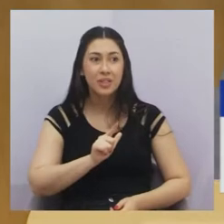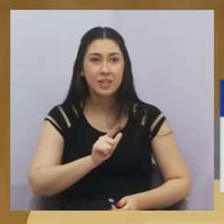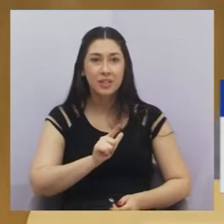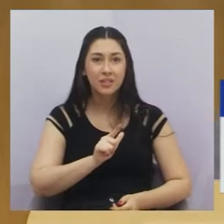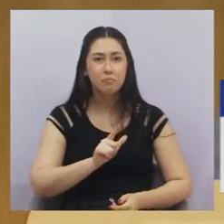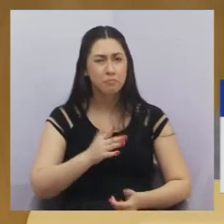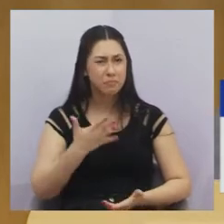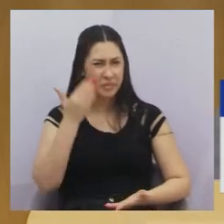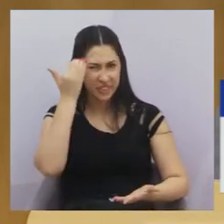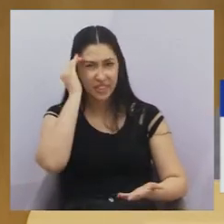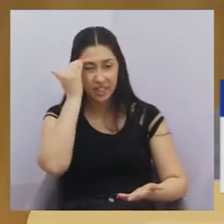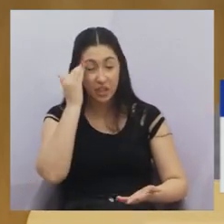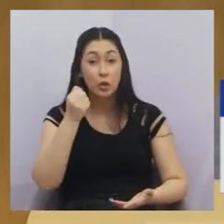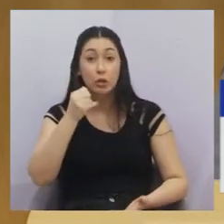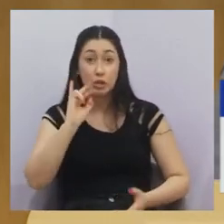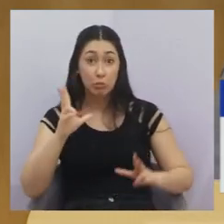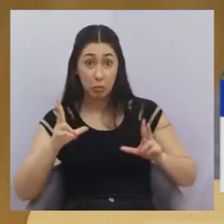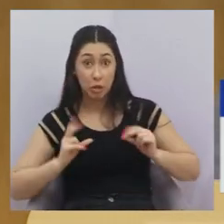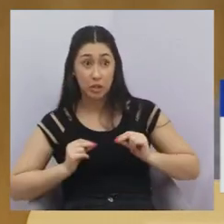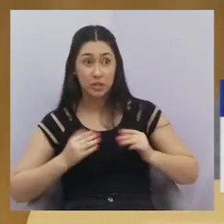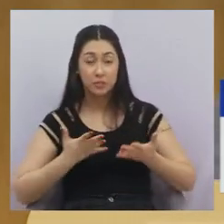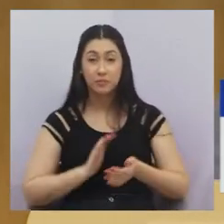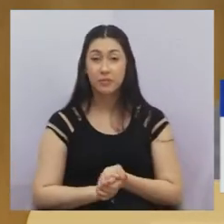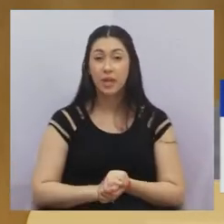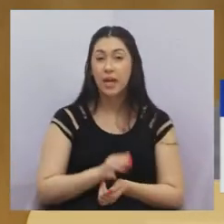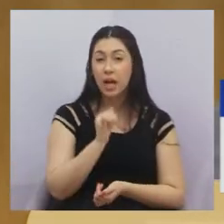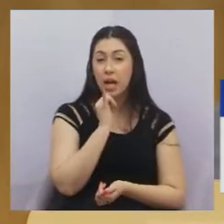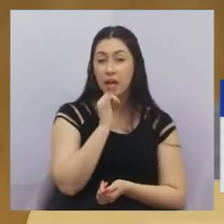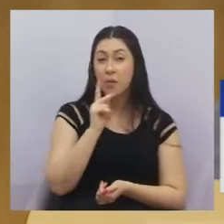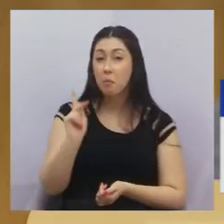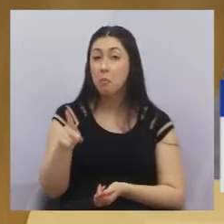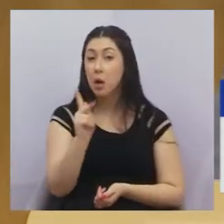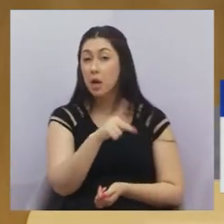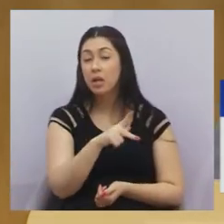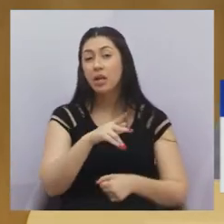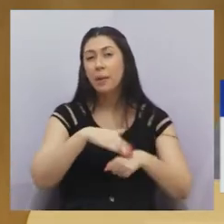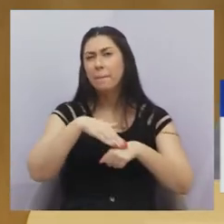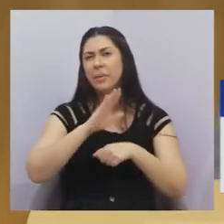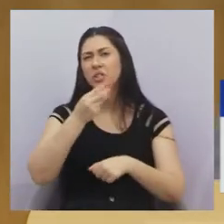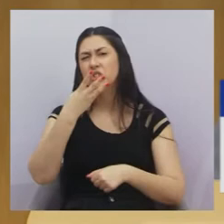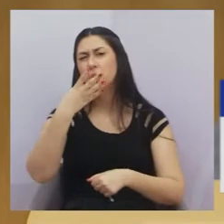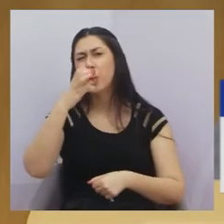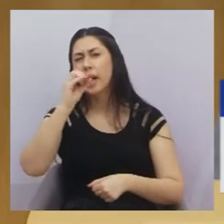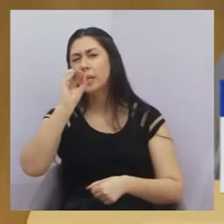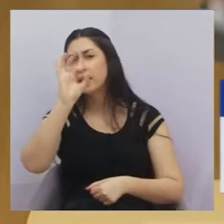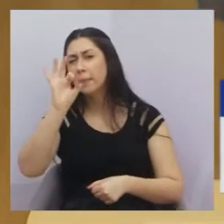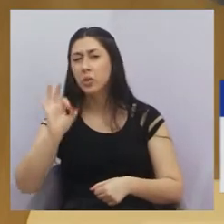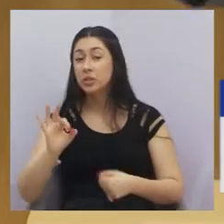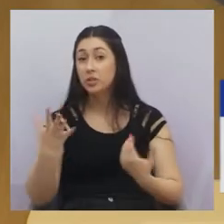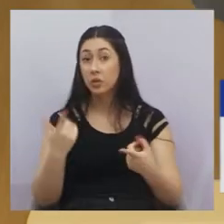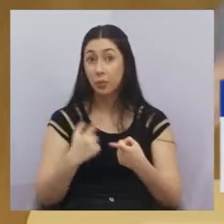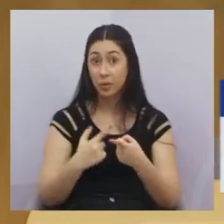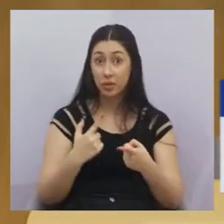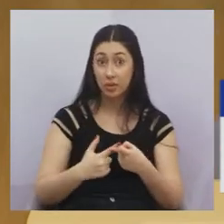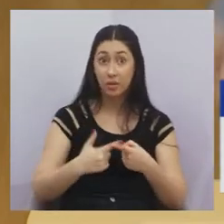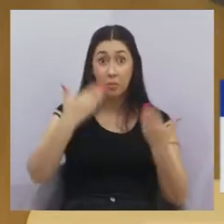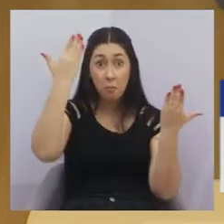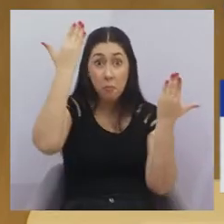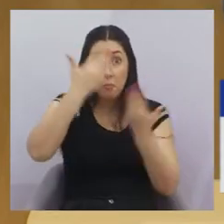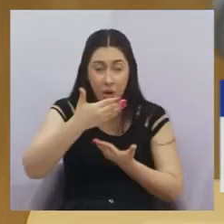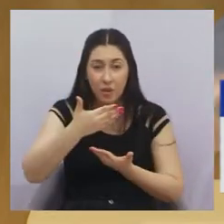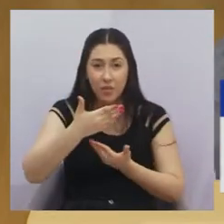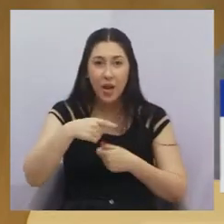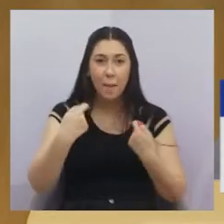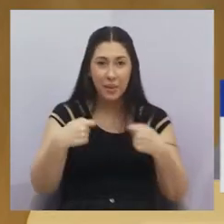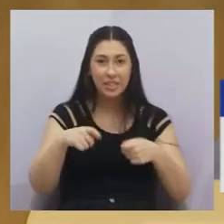tenha uma ideia, na magistratura já são 40% de mulheres. Por quê? Porque é prova, porque